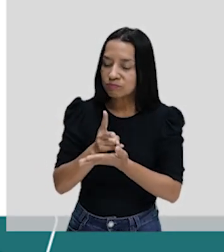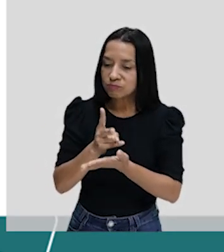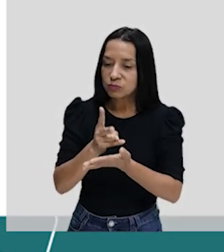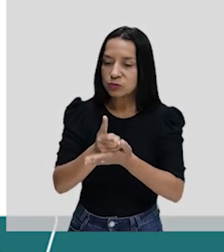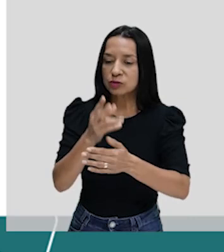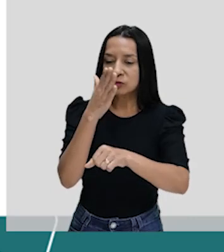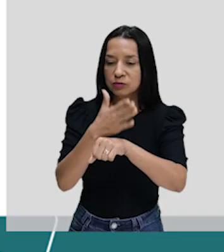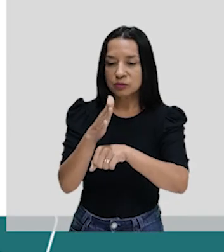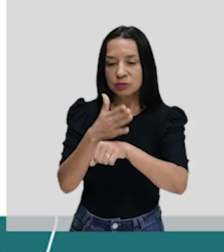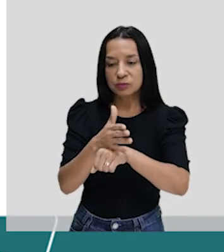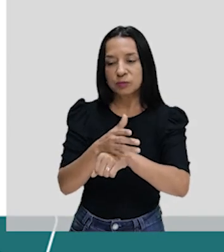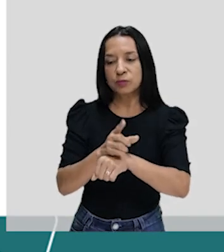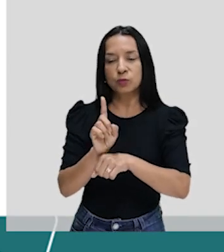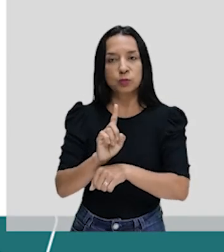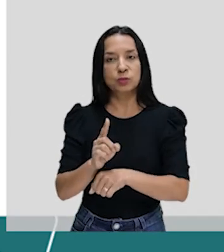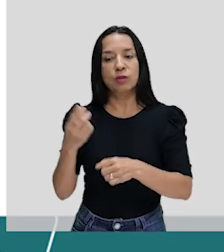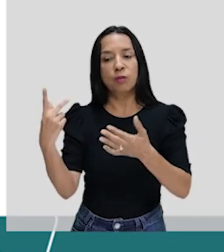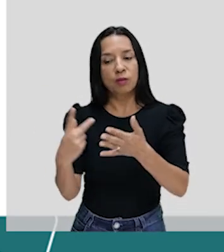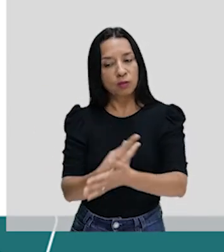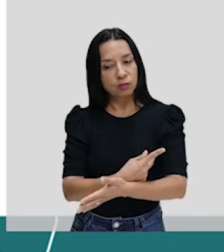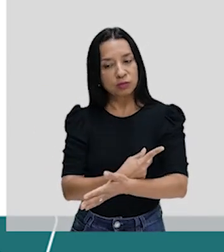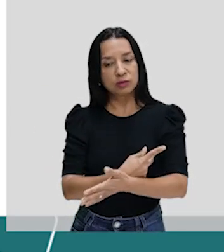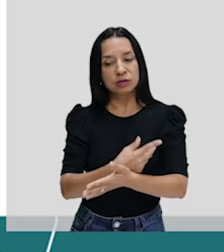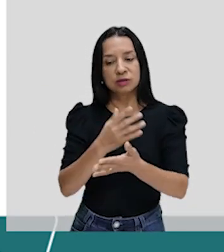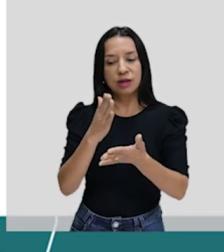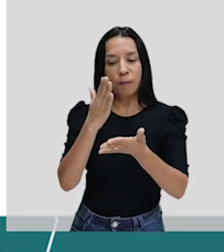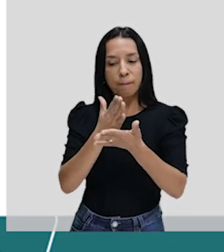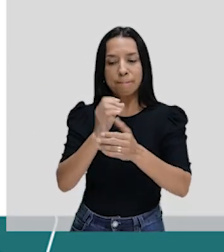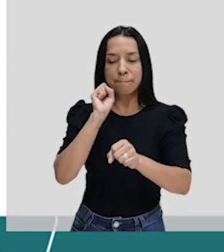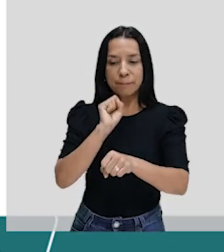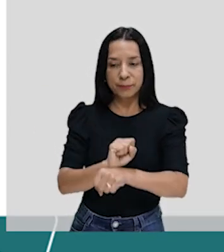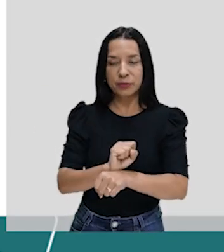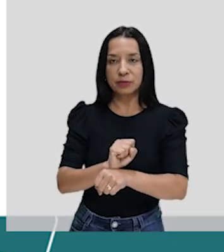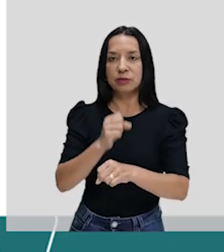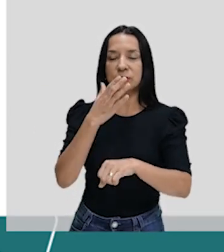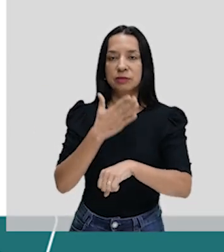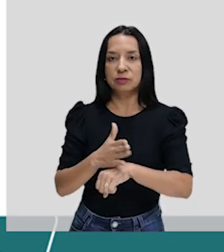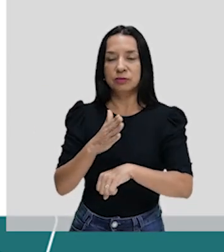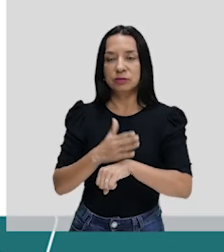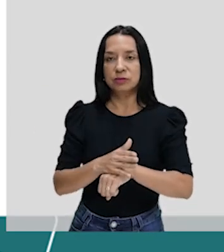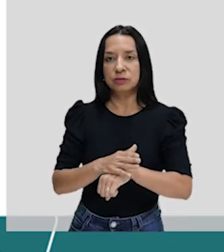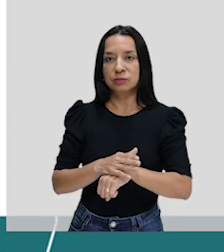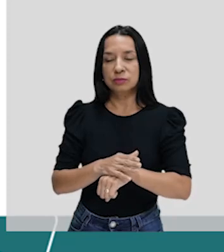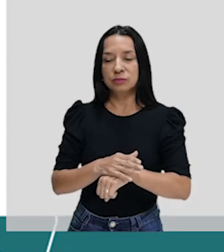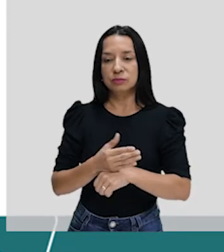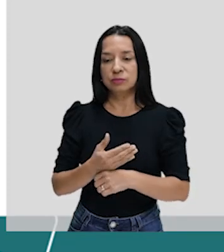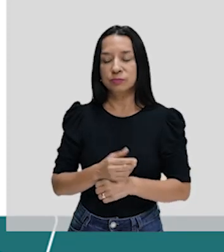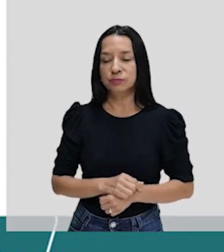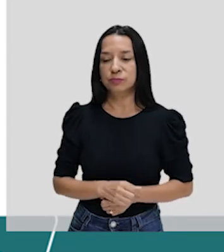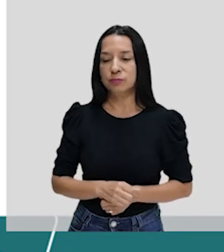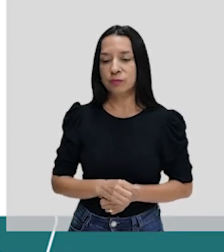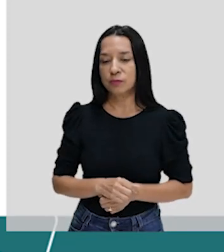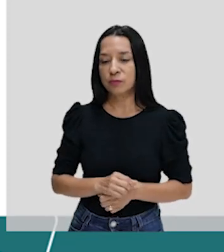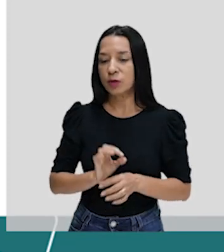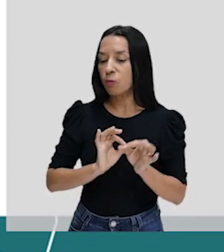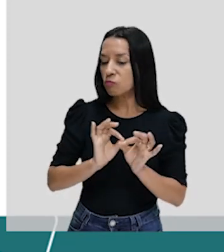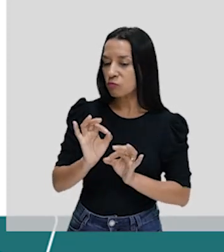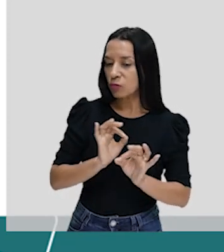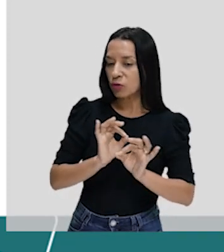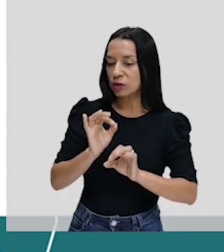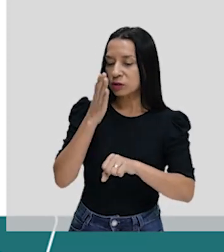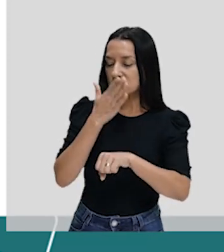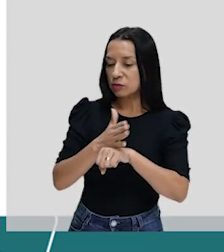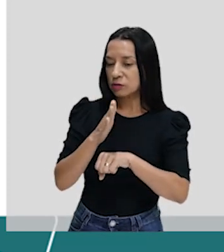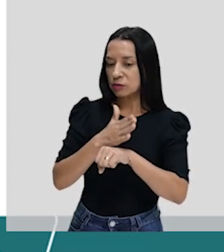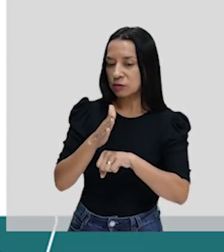seus treinos. Então, assim é que funciona um treinamento esportivo nessa